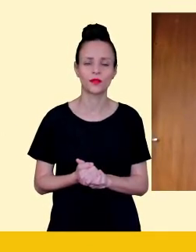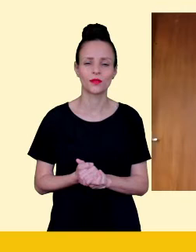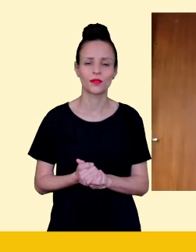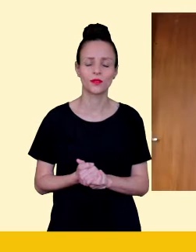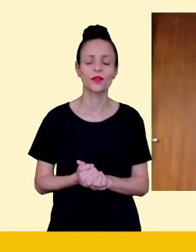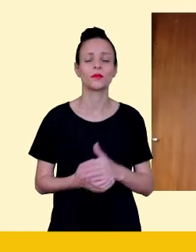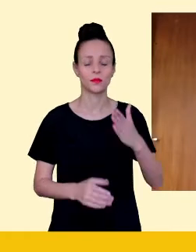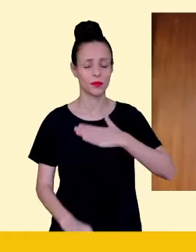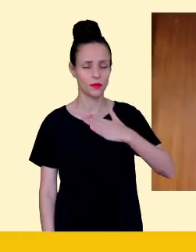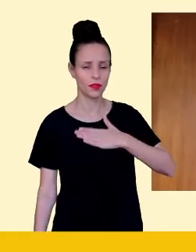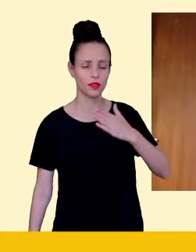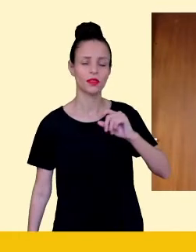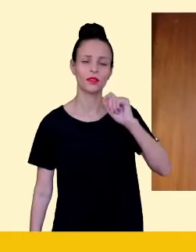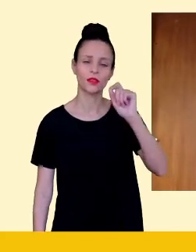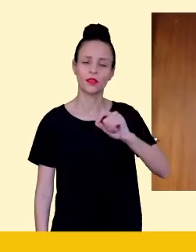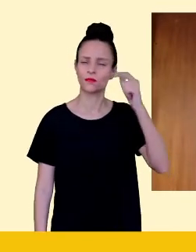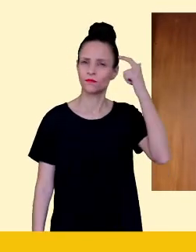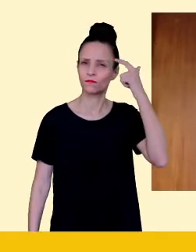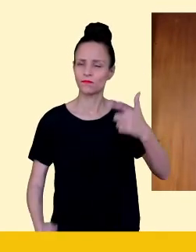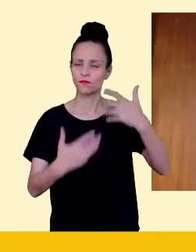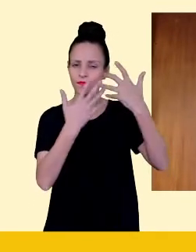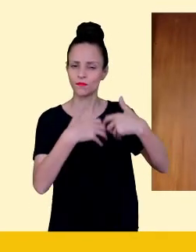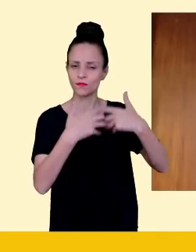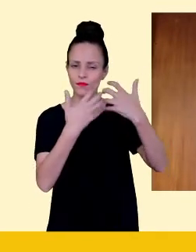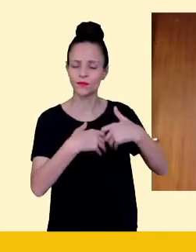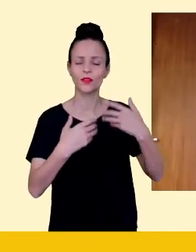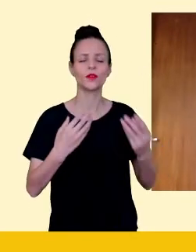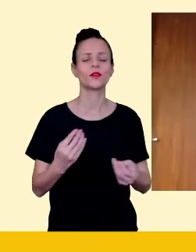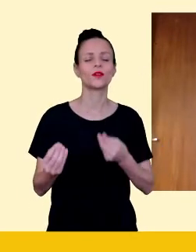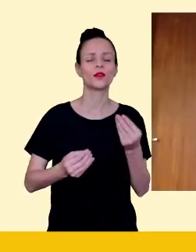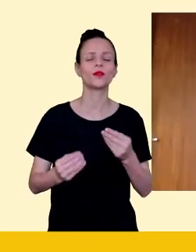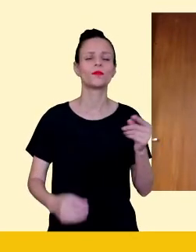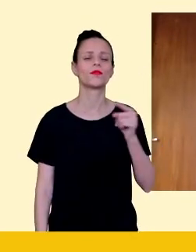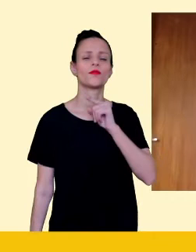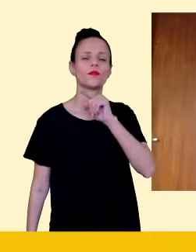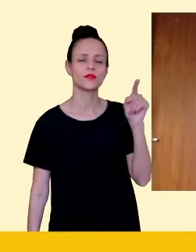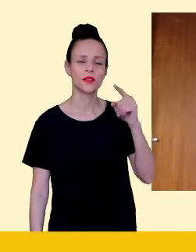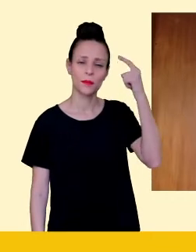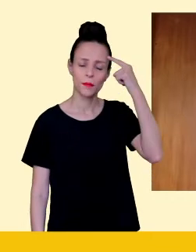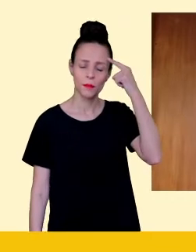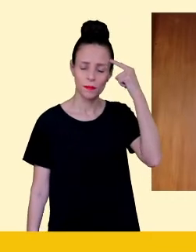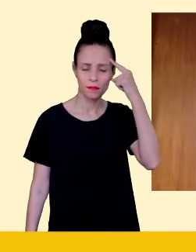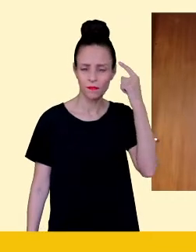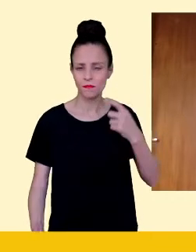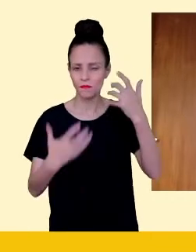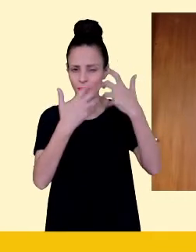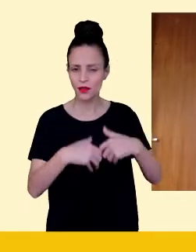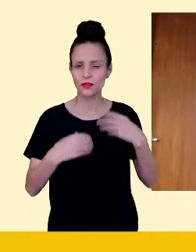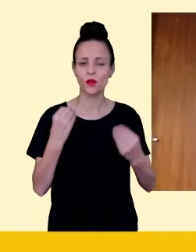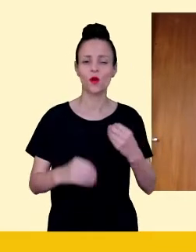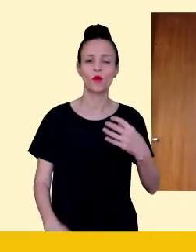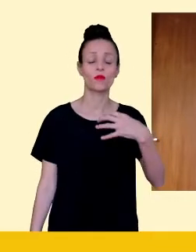mesmo, algo que ficou para mim reverberando e ecoando em que medida e como que